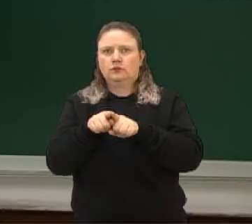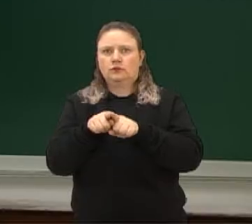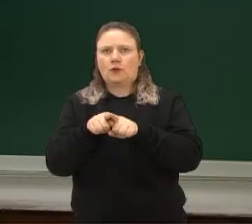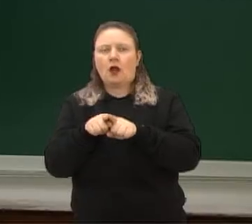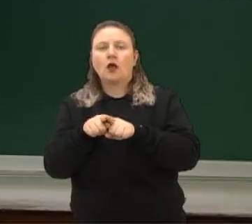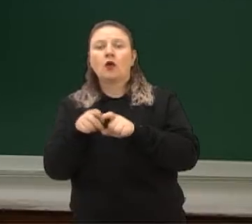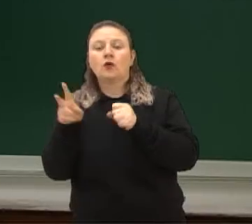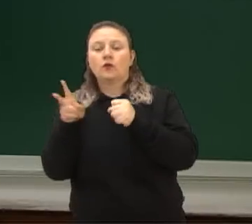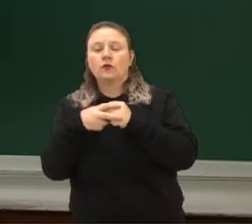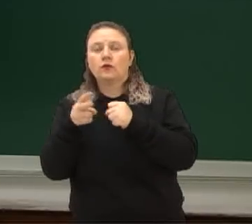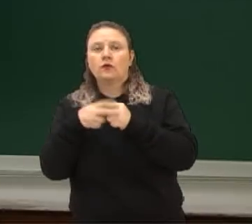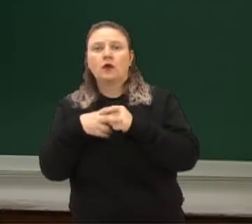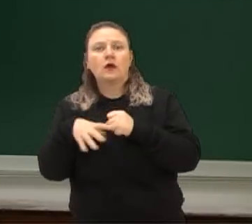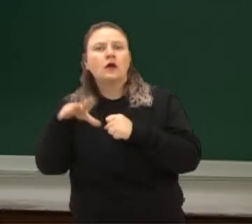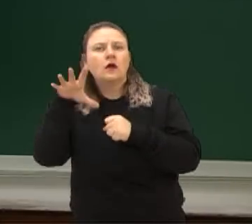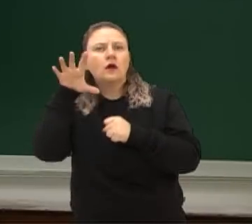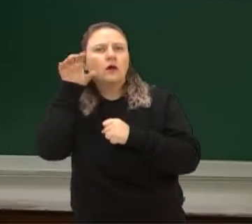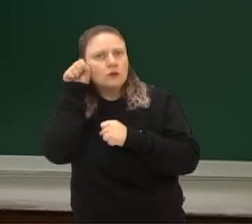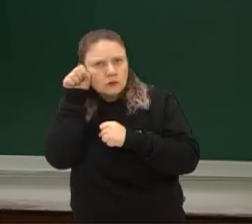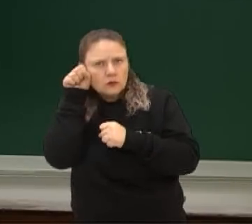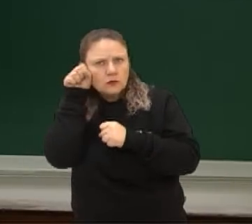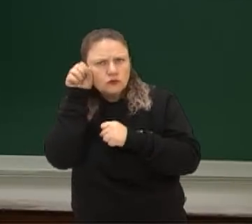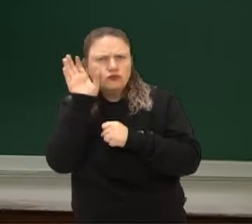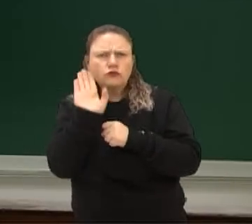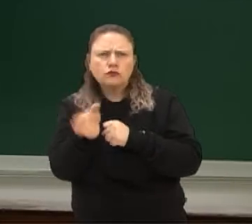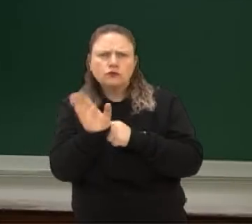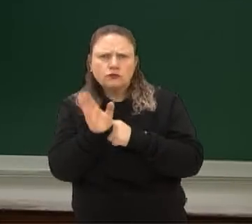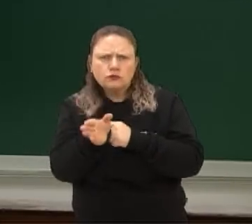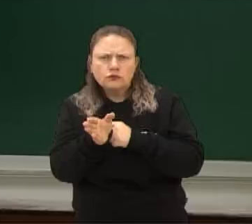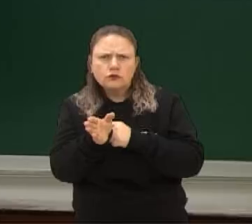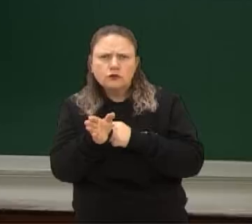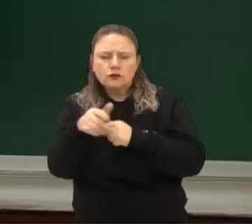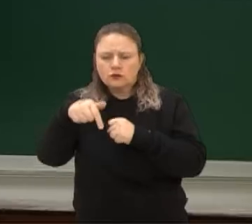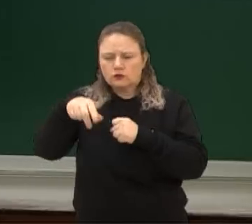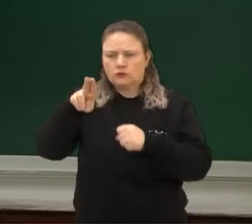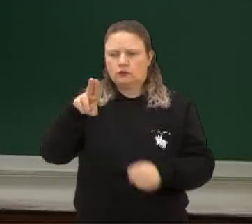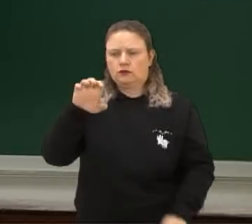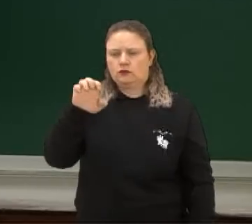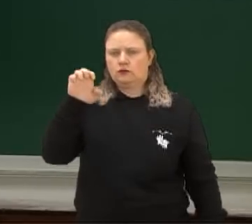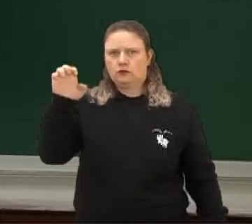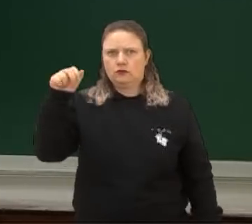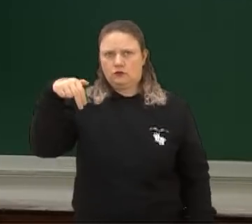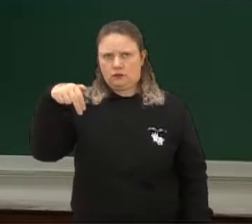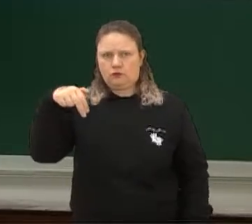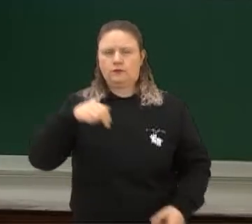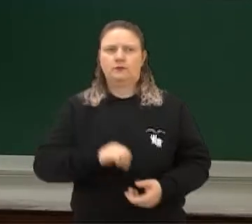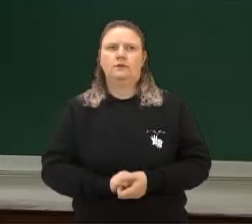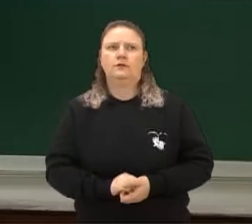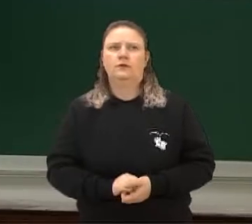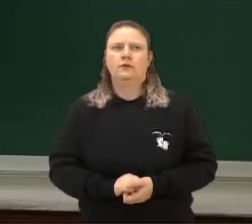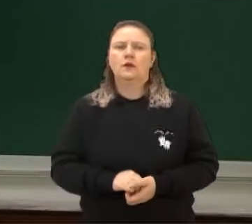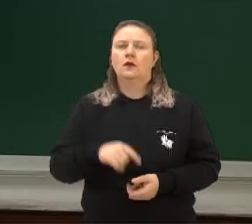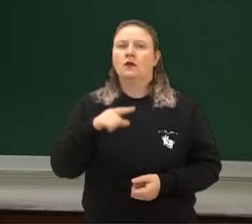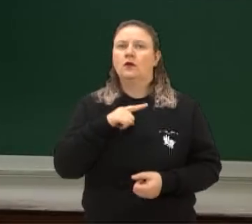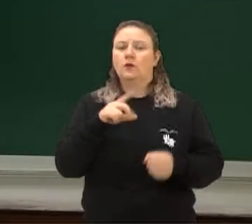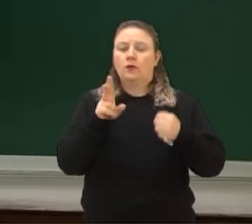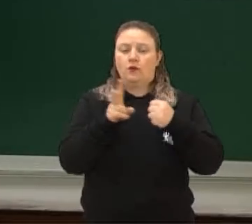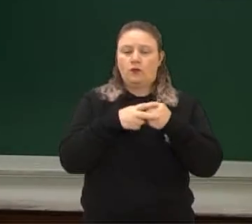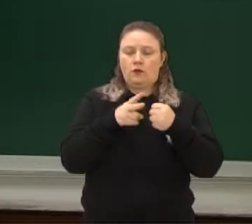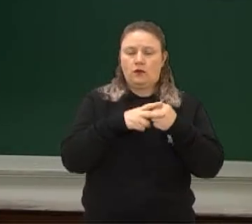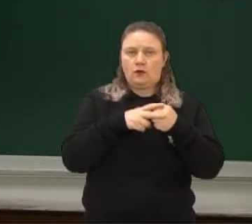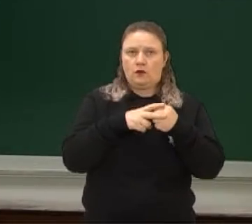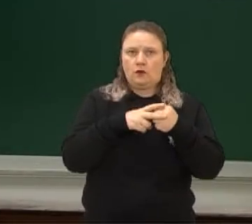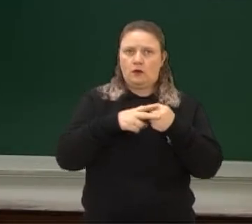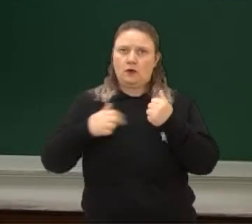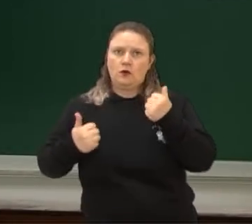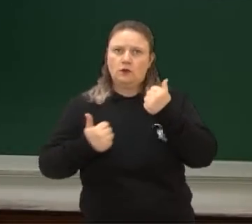ouvir. Então, você já ouviu Queen? É isso que eu estou perguntando. Então, a estrutura fica verbo auxiliar no presente, depois